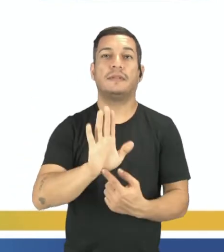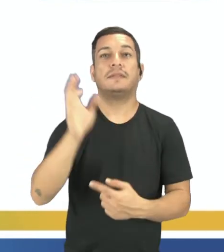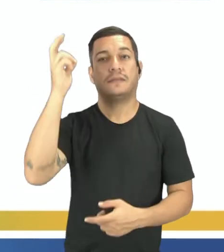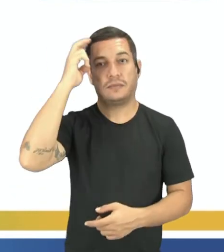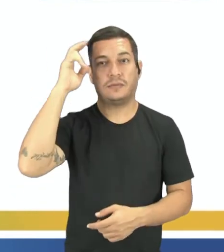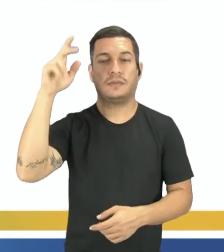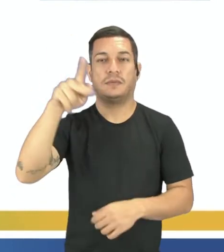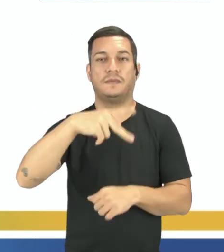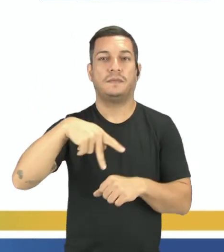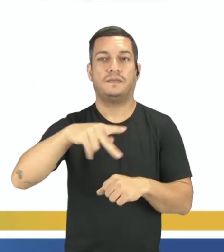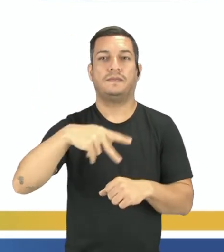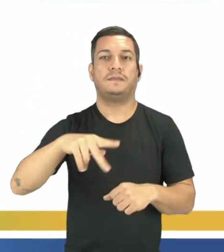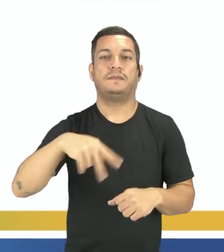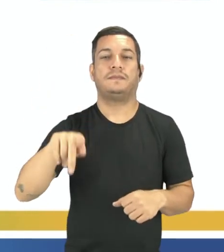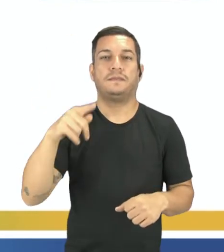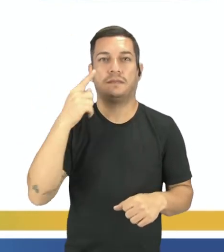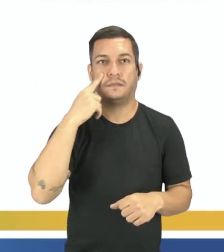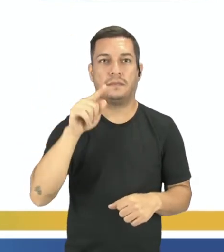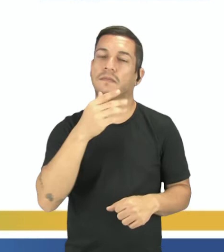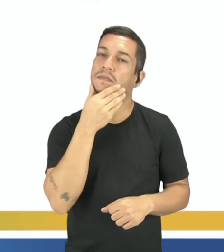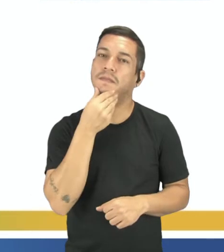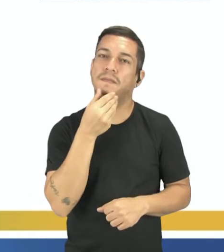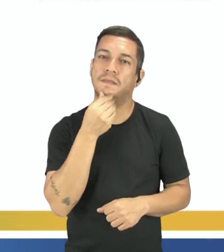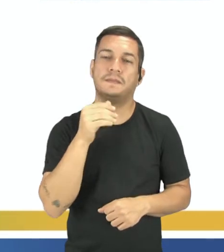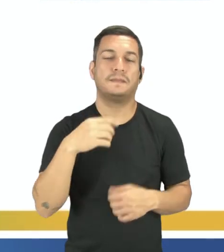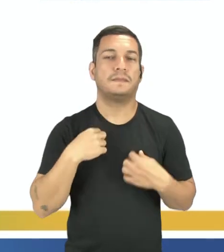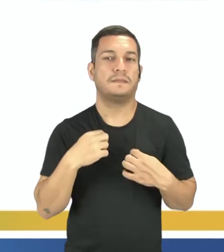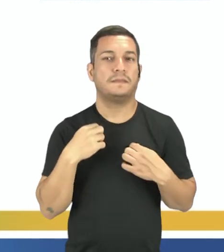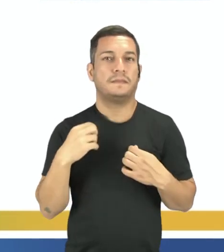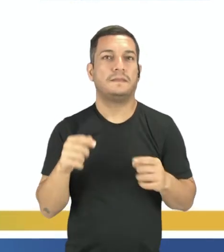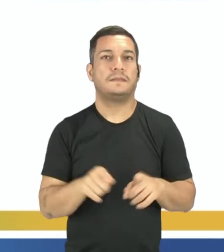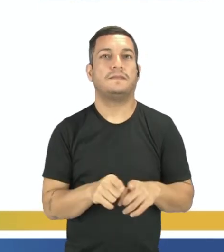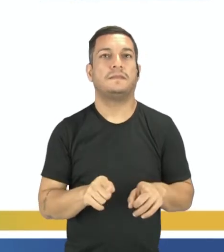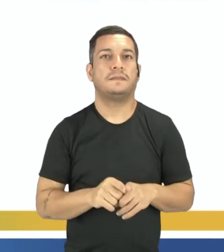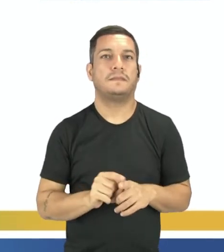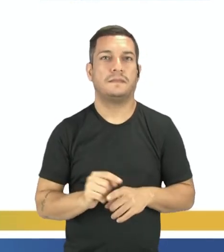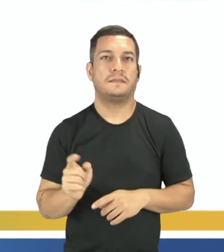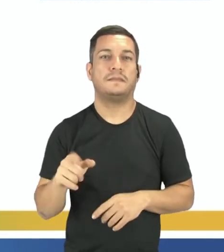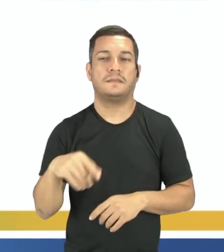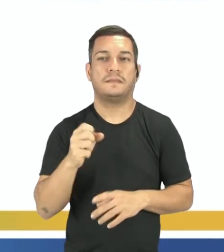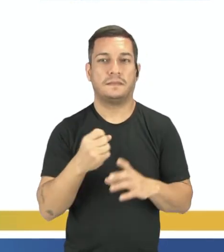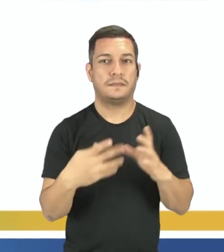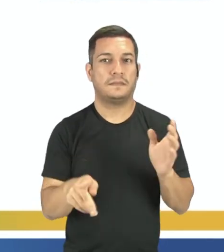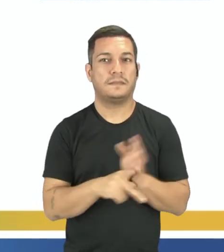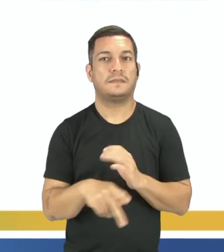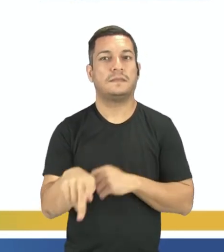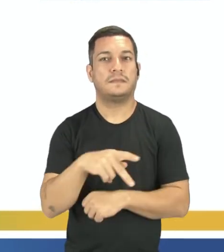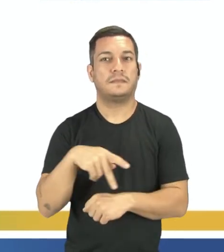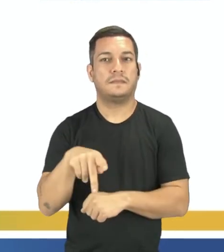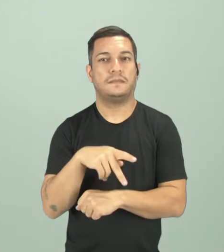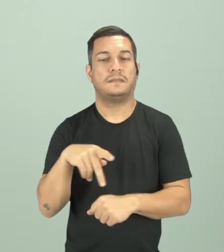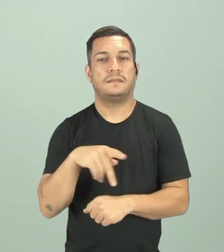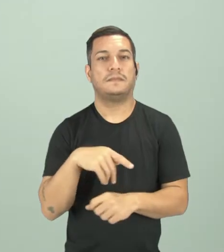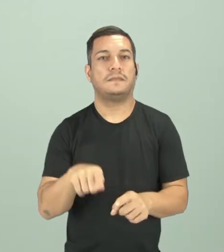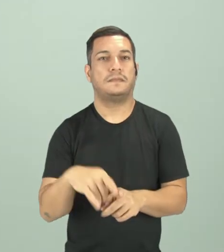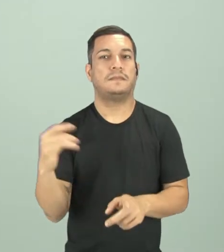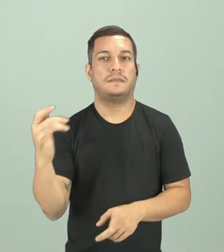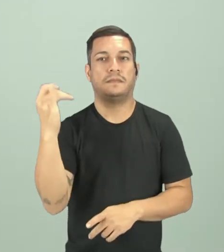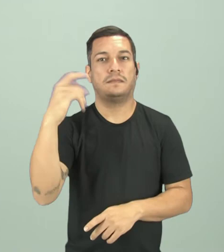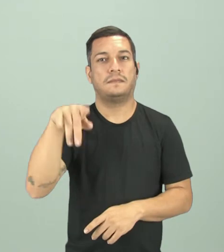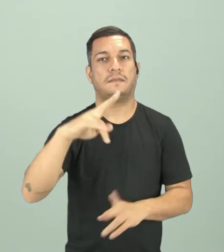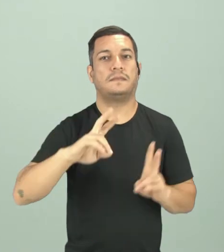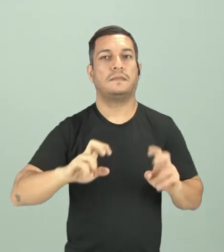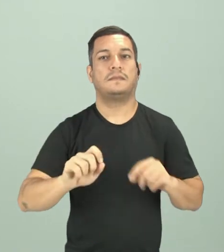né? Você identifica aí só homens, as vestimentas bem características, né, do país. E é importante